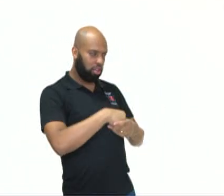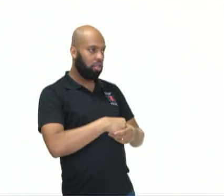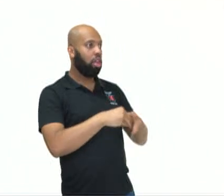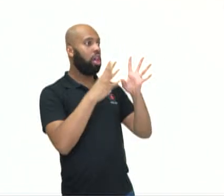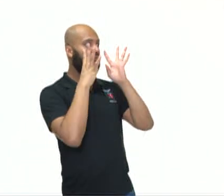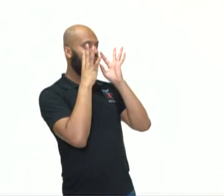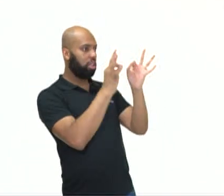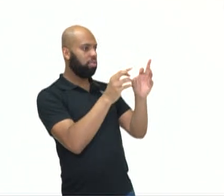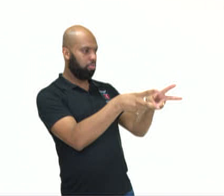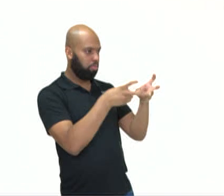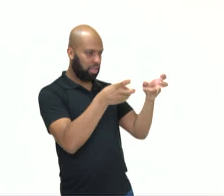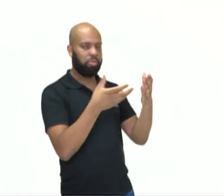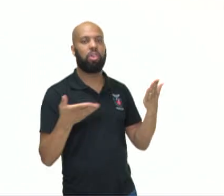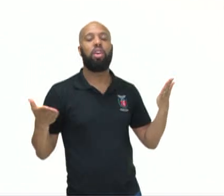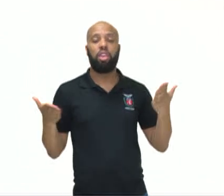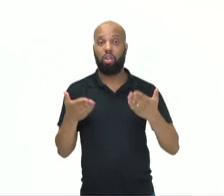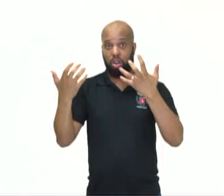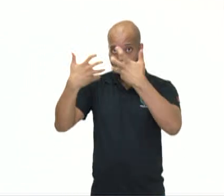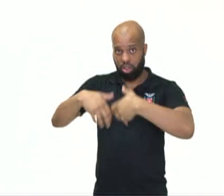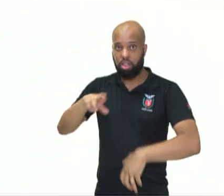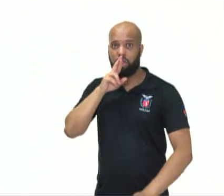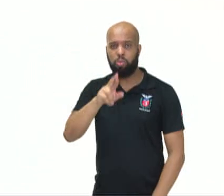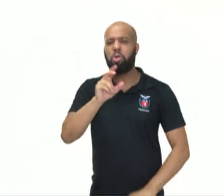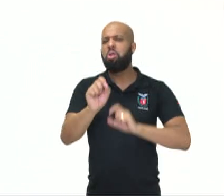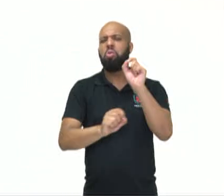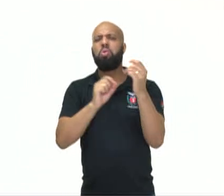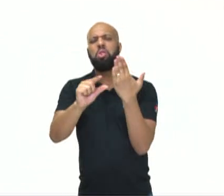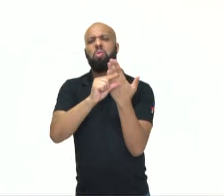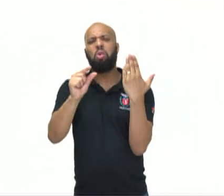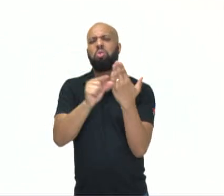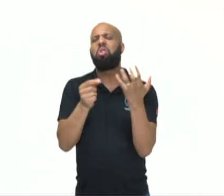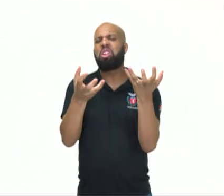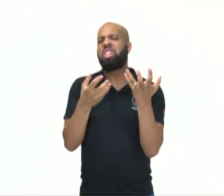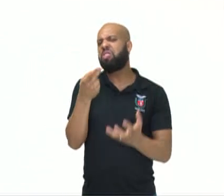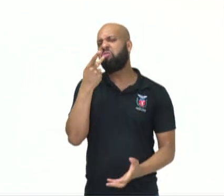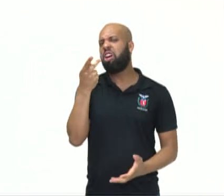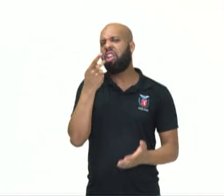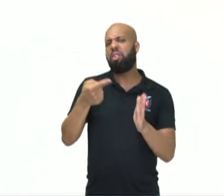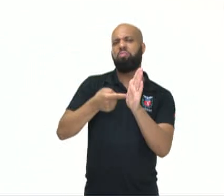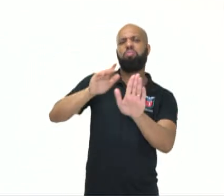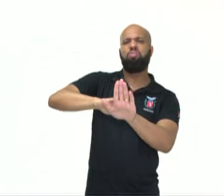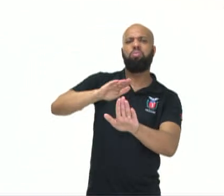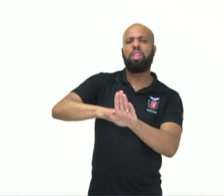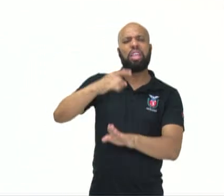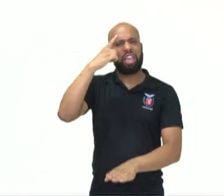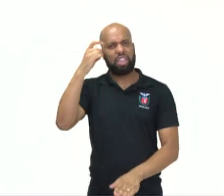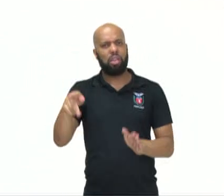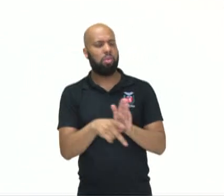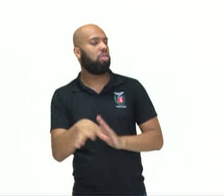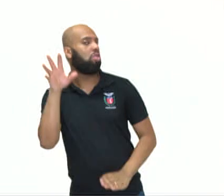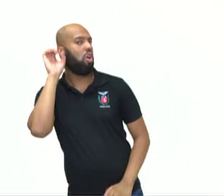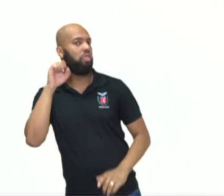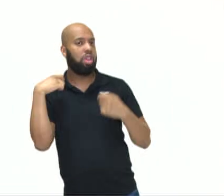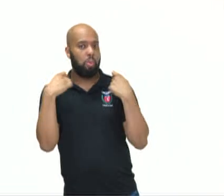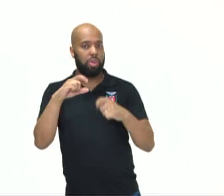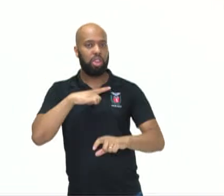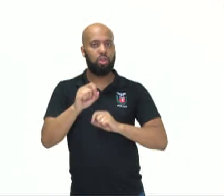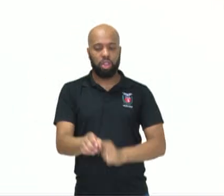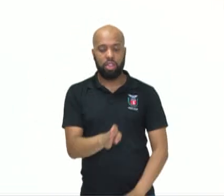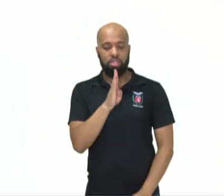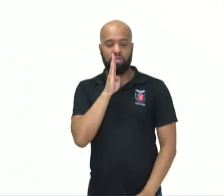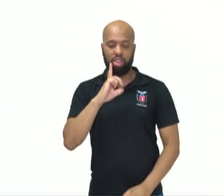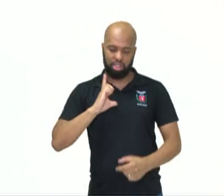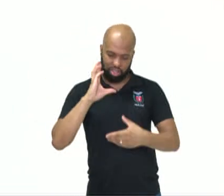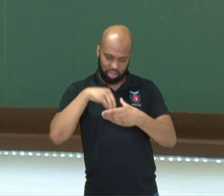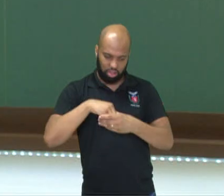alma. Reflita um pouco e responda. O que o autor quer dizer com a ideia de que para ouvir é preciso ter